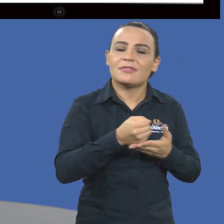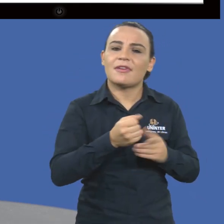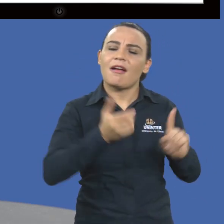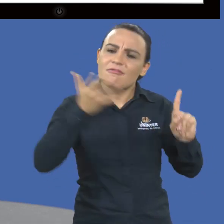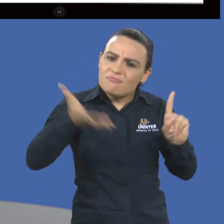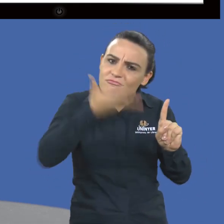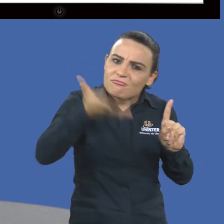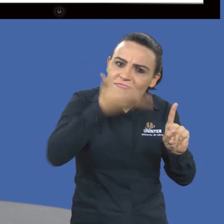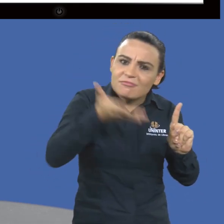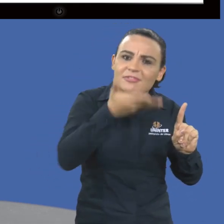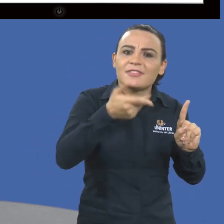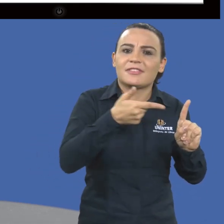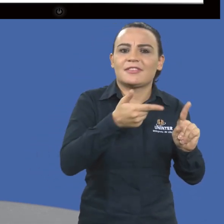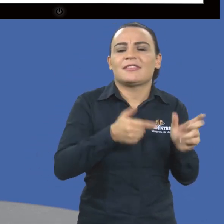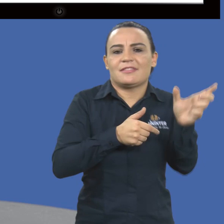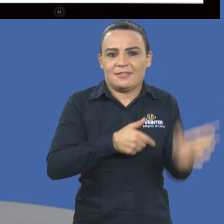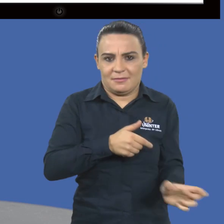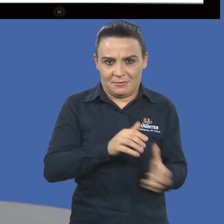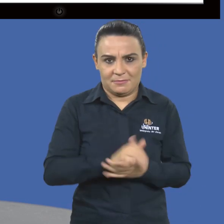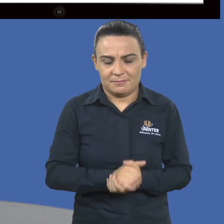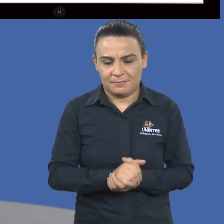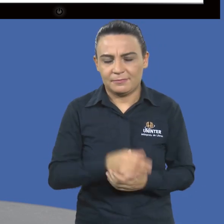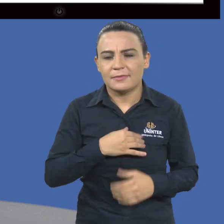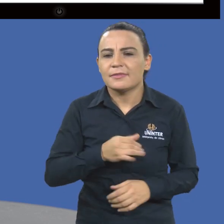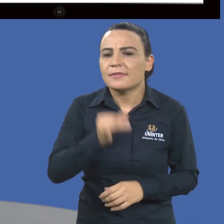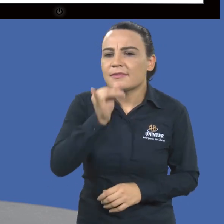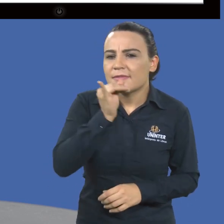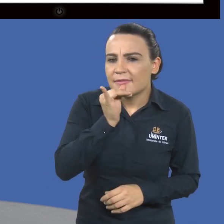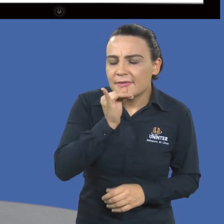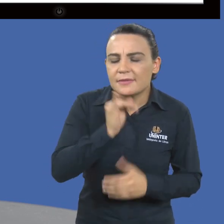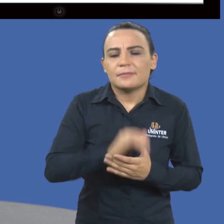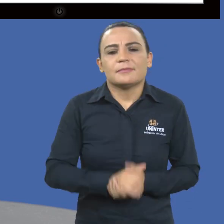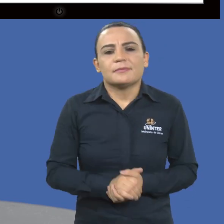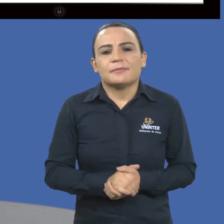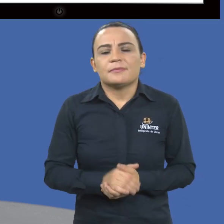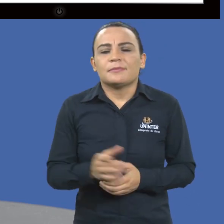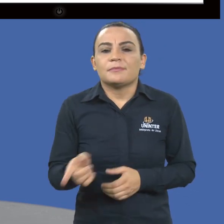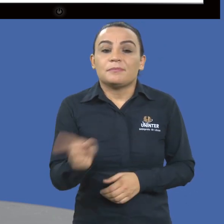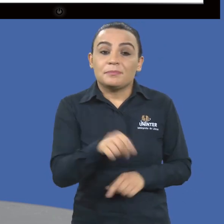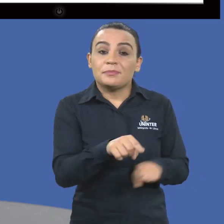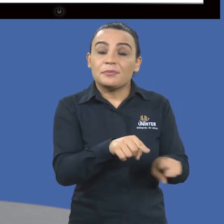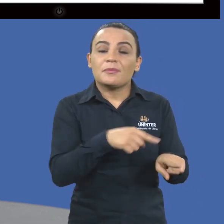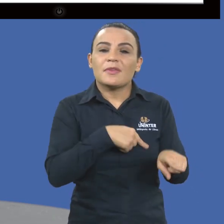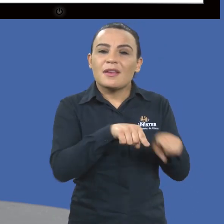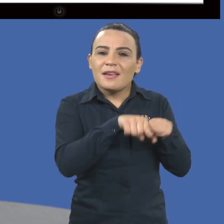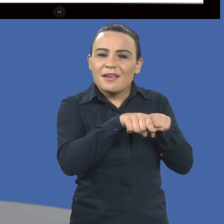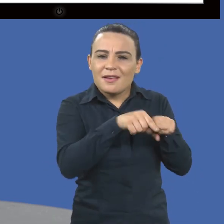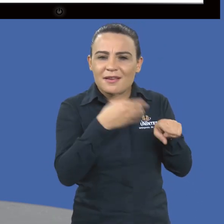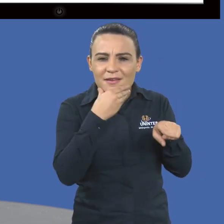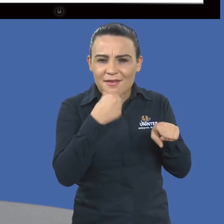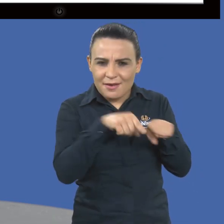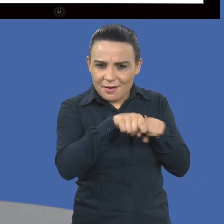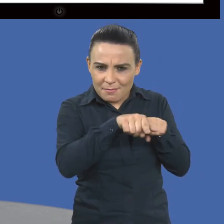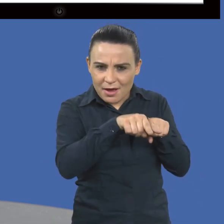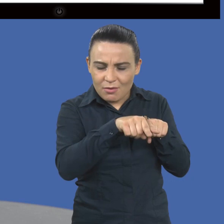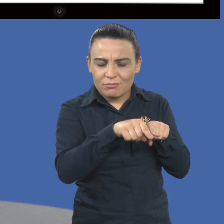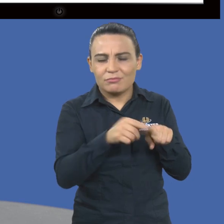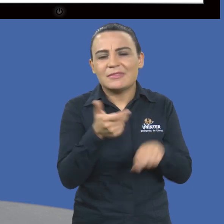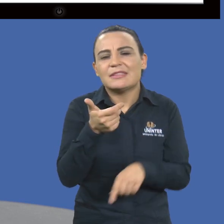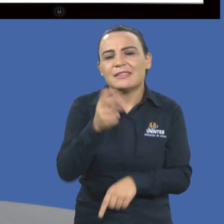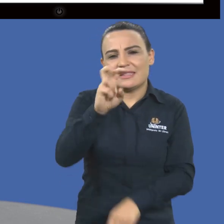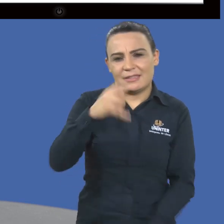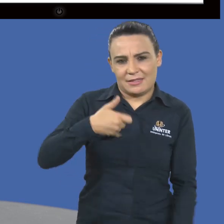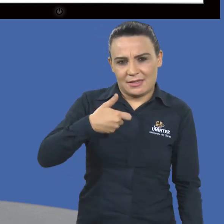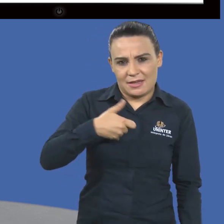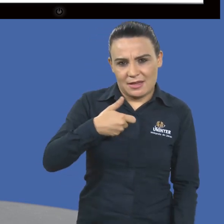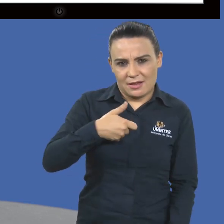ajudá-lo dentro daquilo que eles precisam. Por exemplo, o irmãozinho de 15 anos, ele pode ter